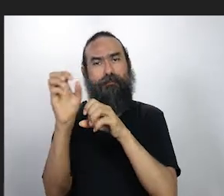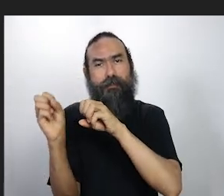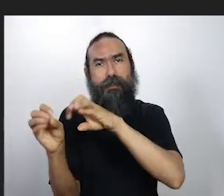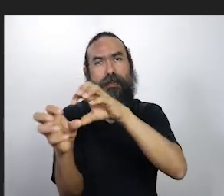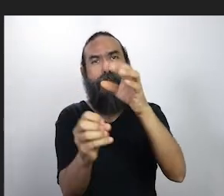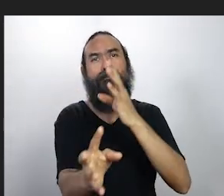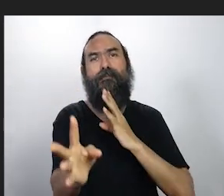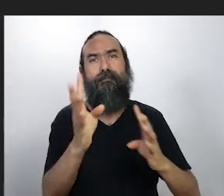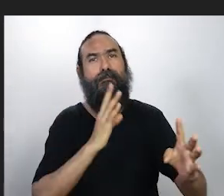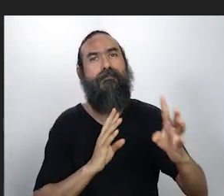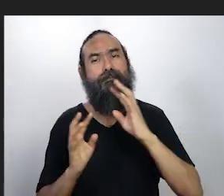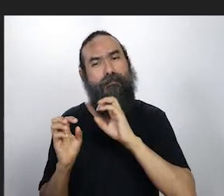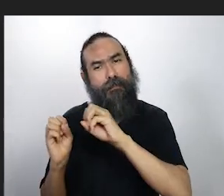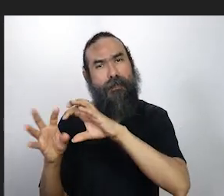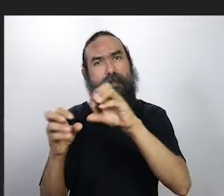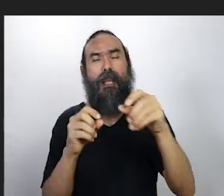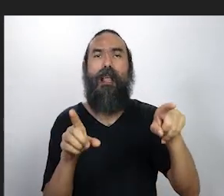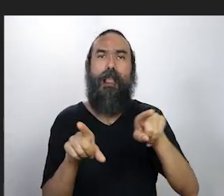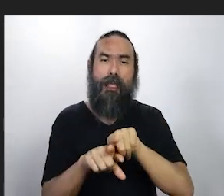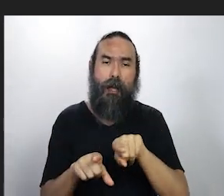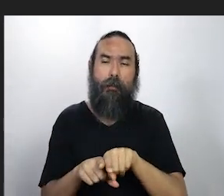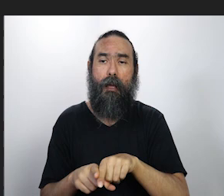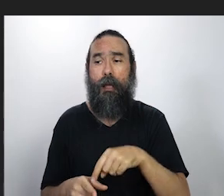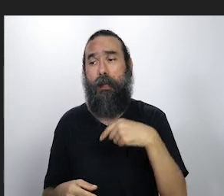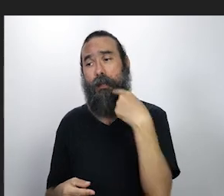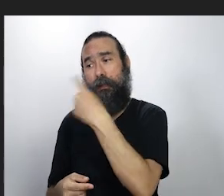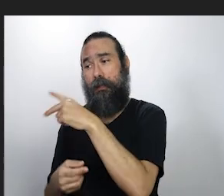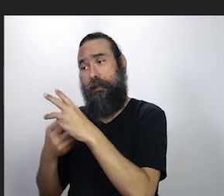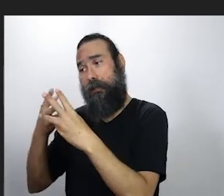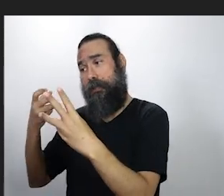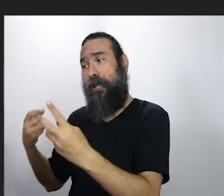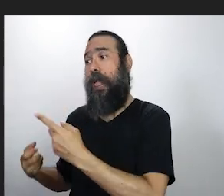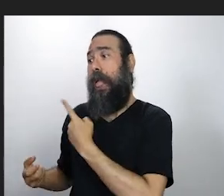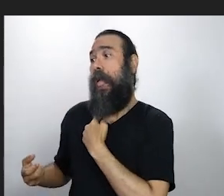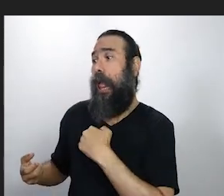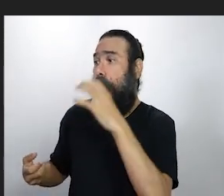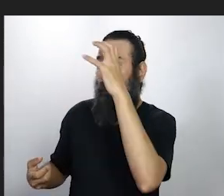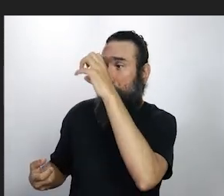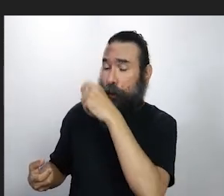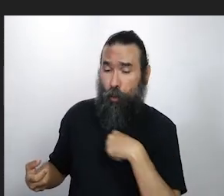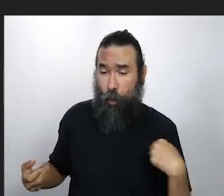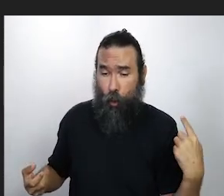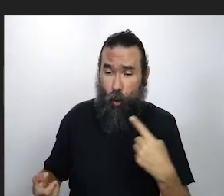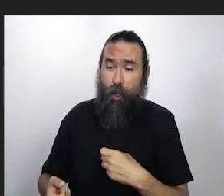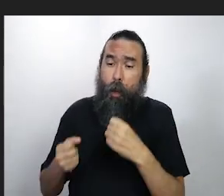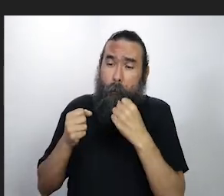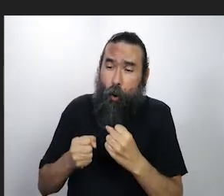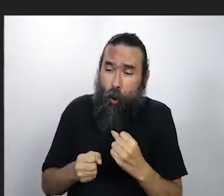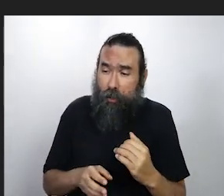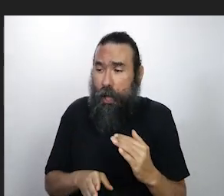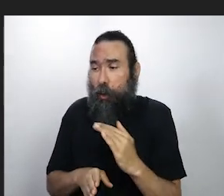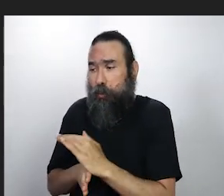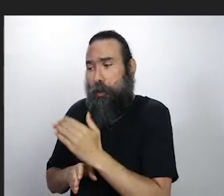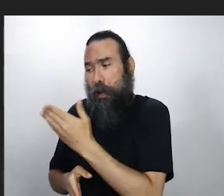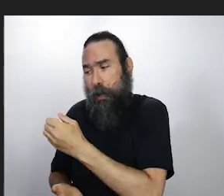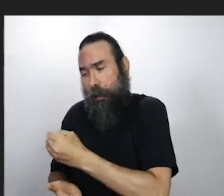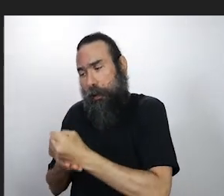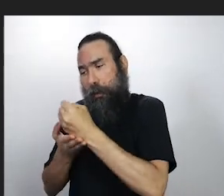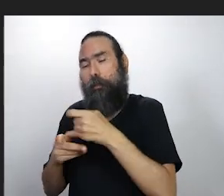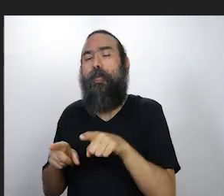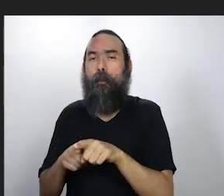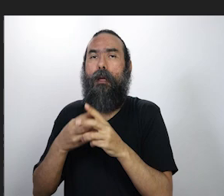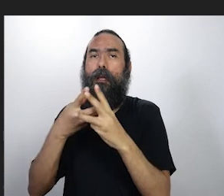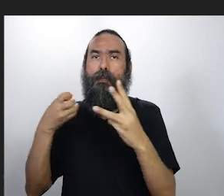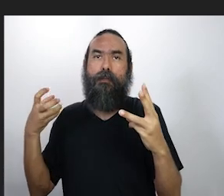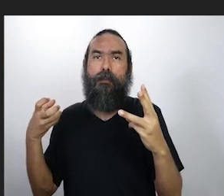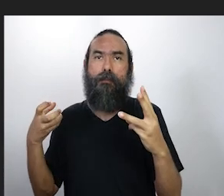nossa sociedade, que possa ajudá-los nos seus processos. Então, é isso aqui que a gente está continuando investindo,